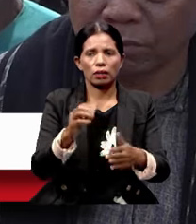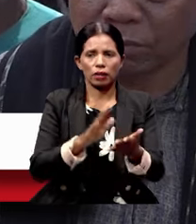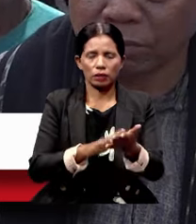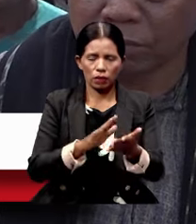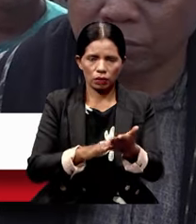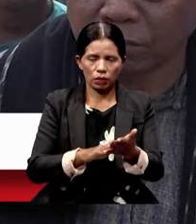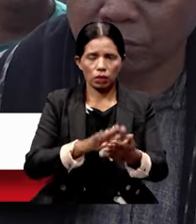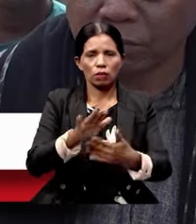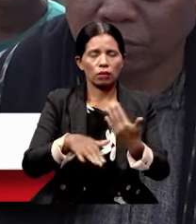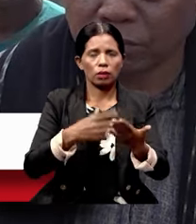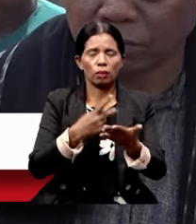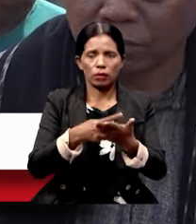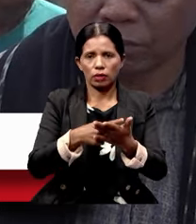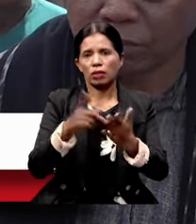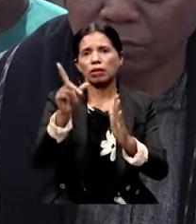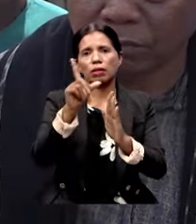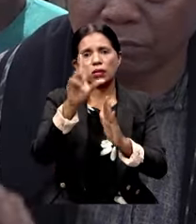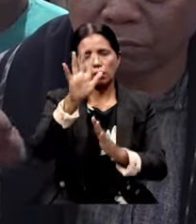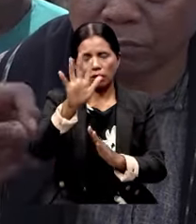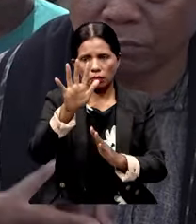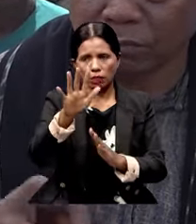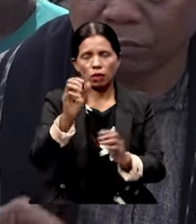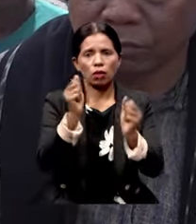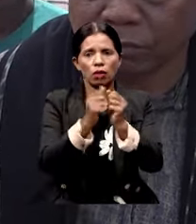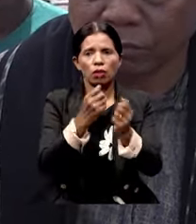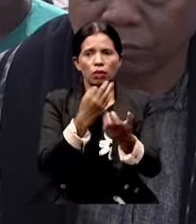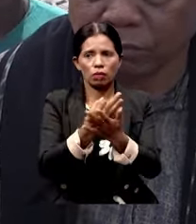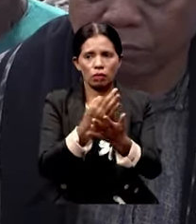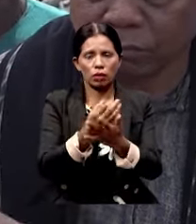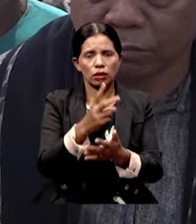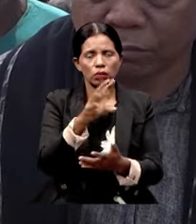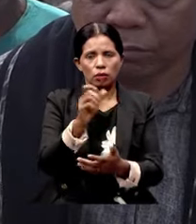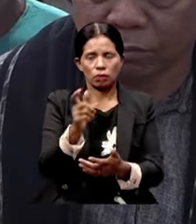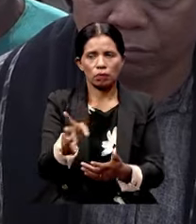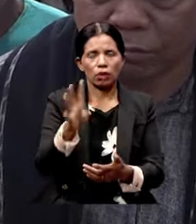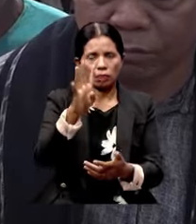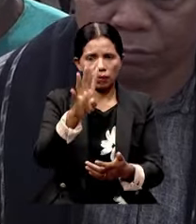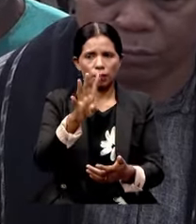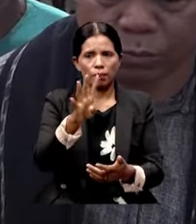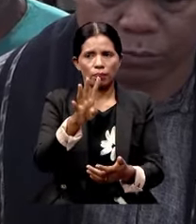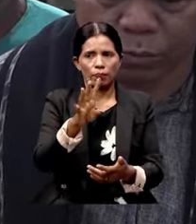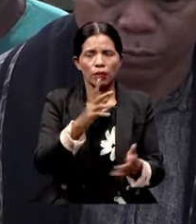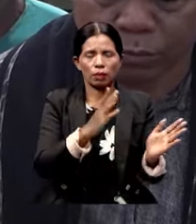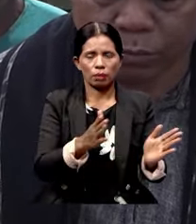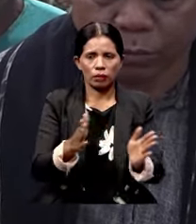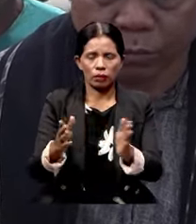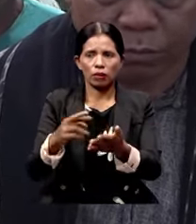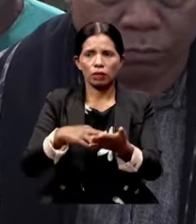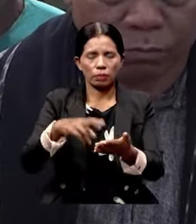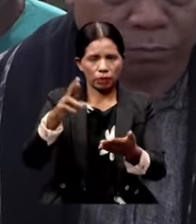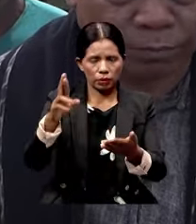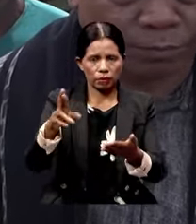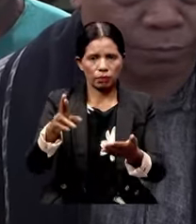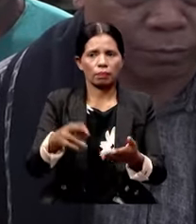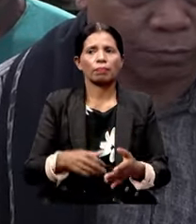Por volta do projeto Lima, neve maca orçamentada e a 2024, agora ia processo de aprovação.